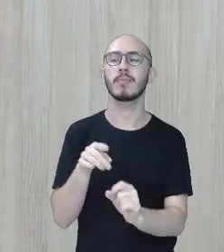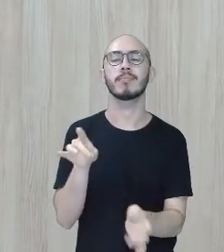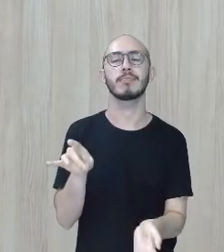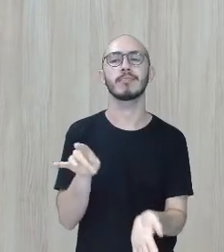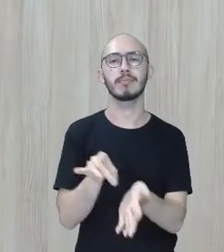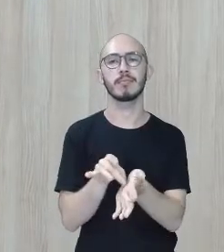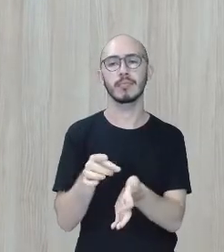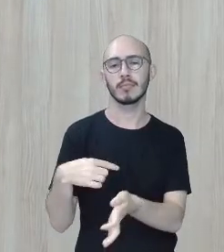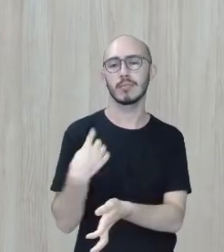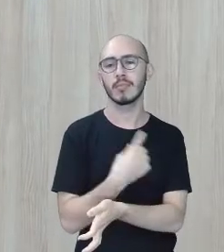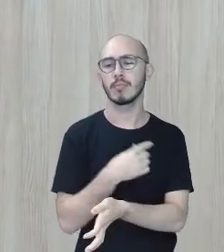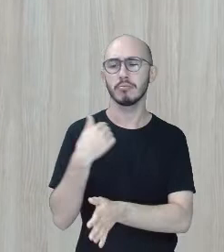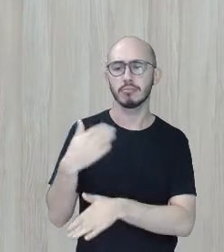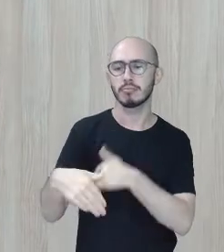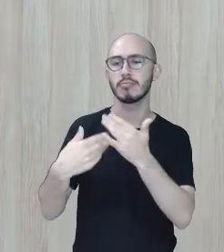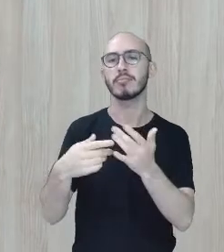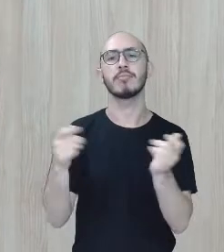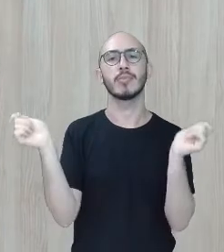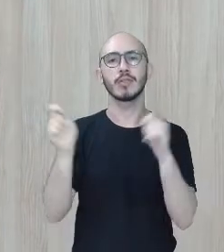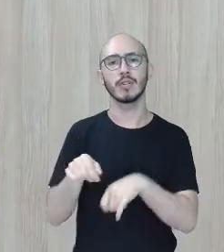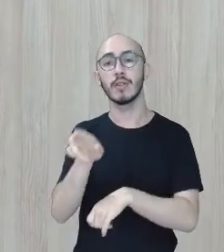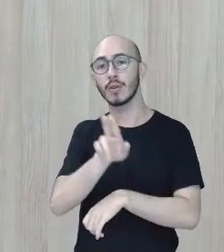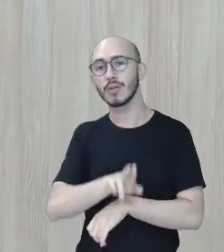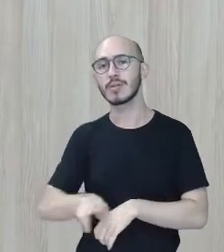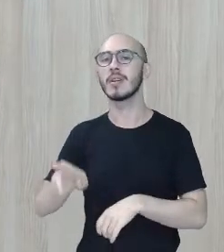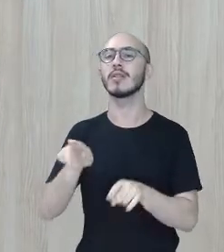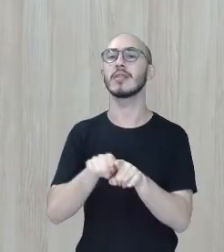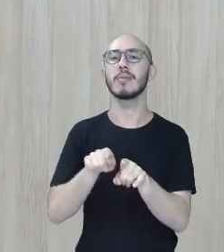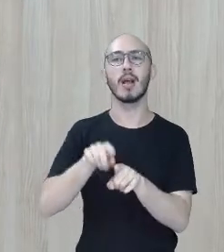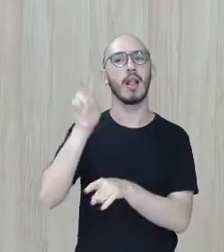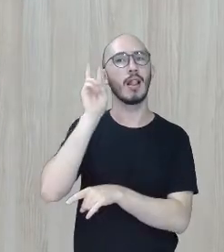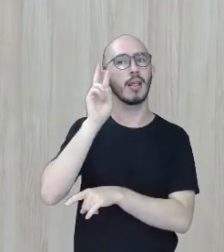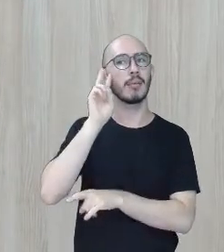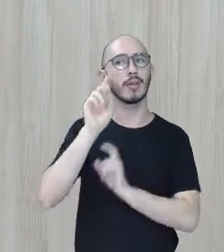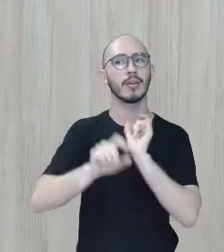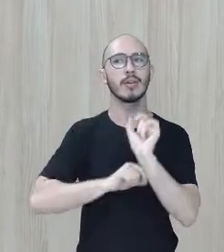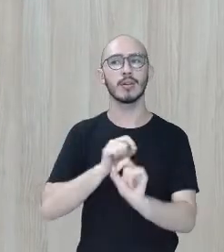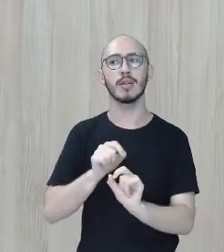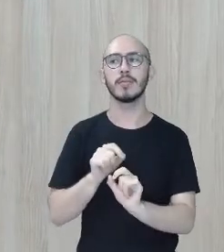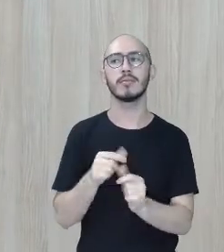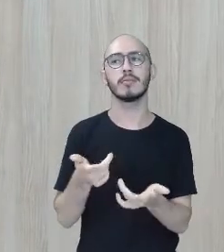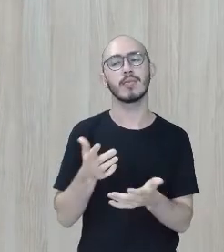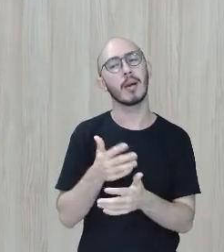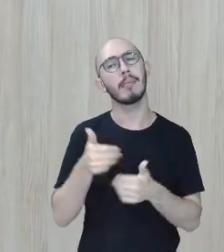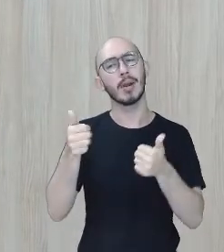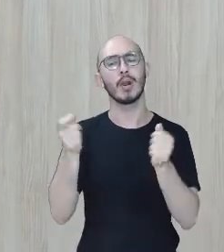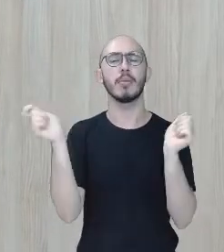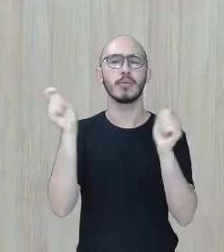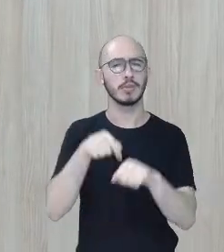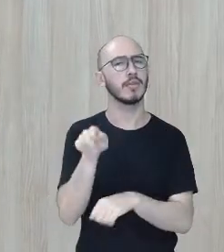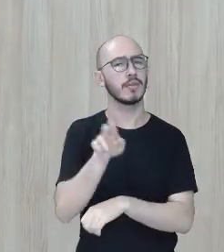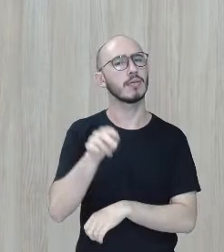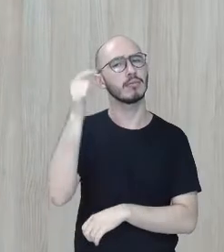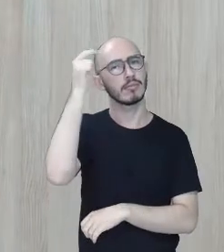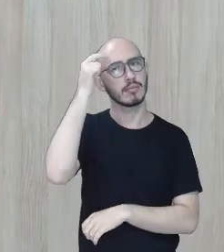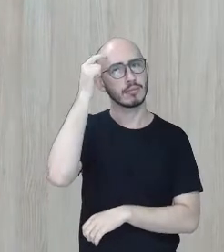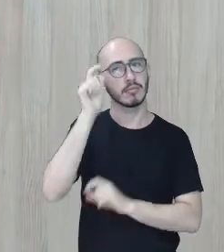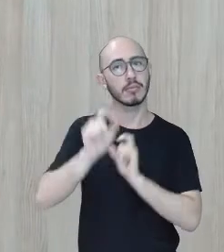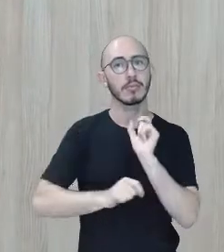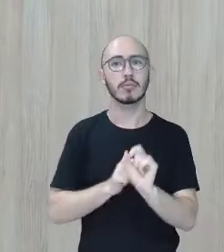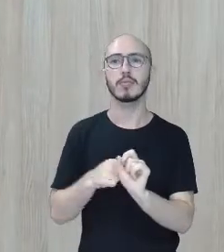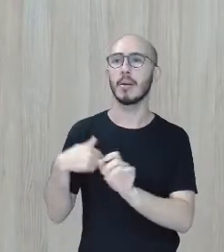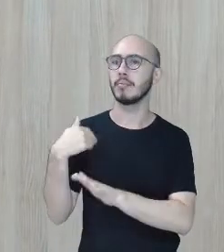realmente para que nós possamos utilizar e lembrando sempre da melhor forma possível. Então, foi um